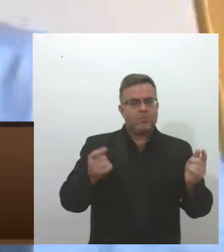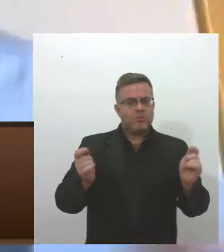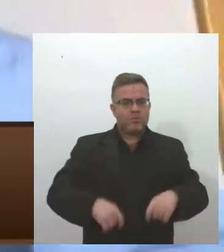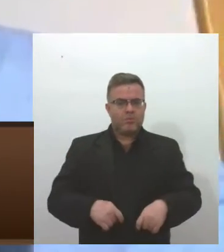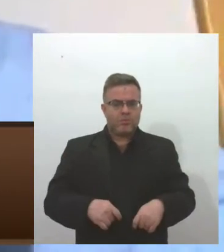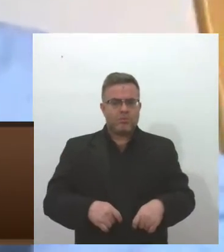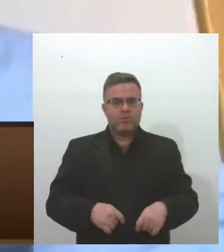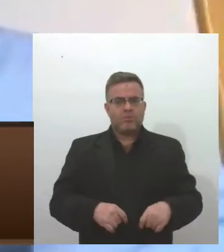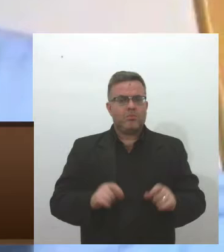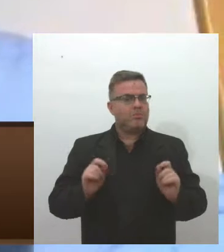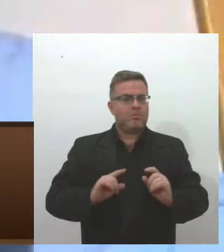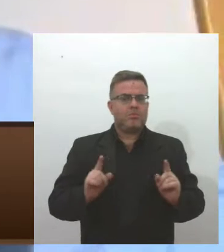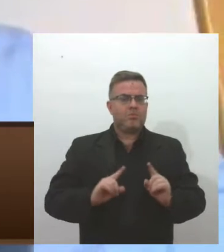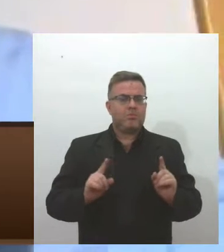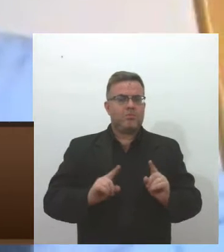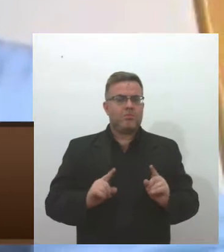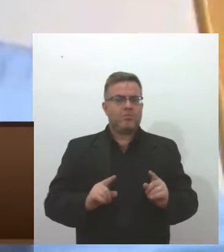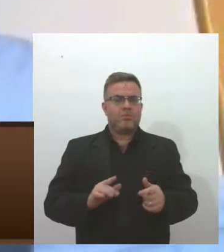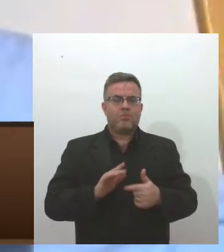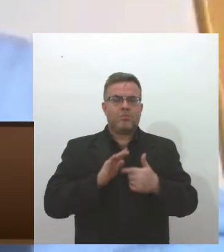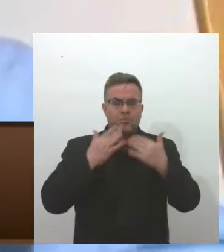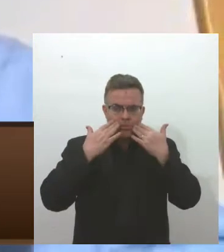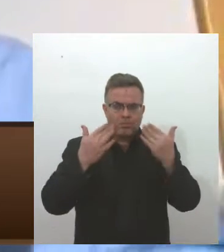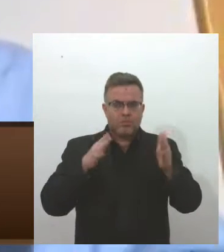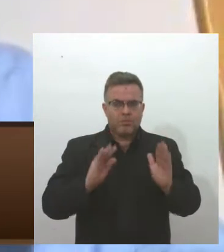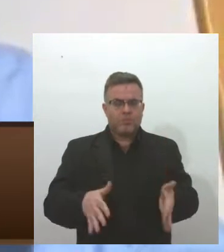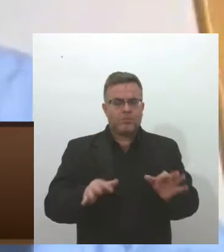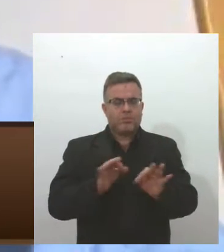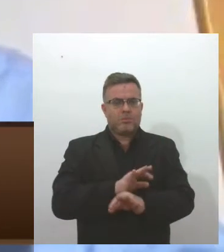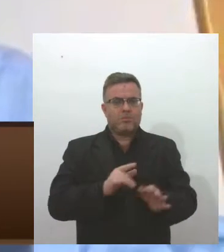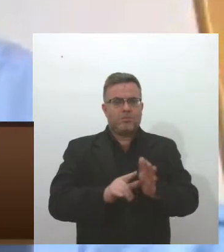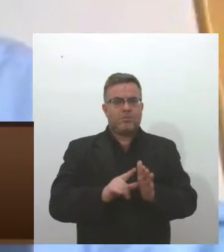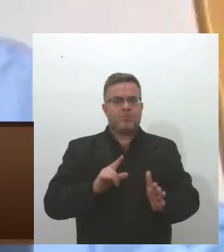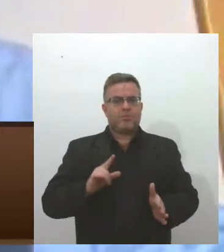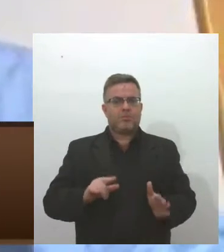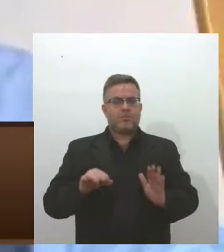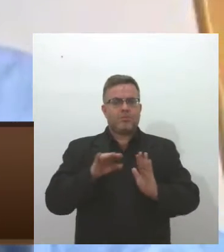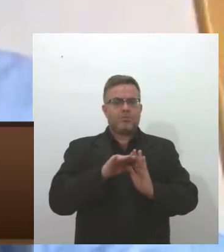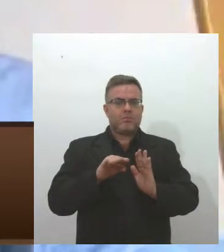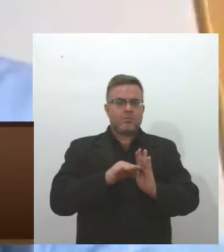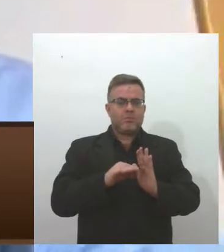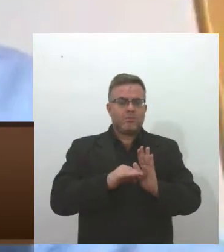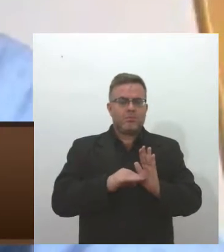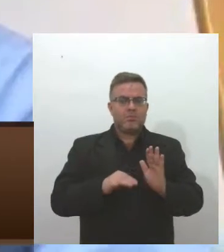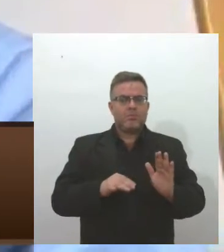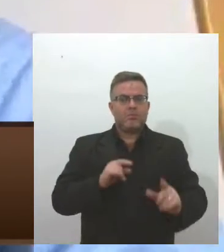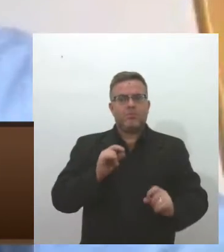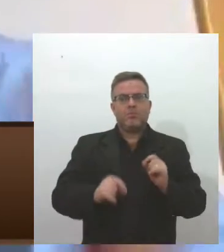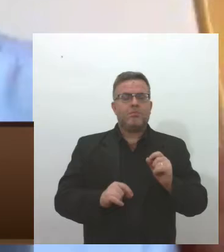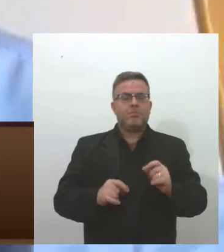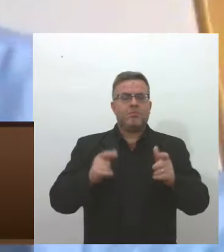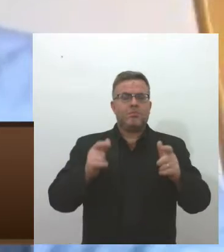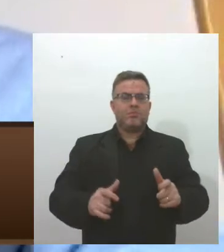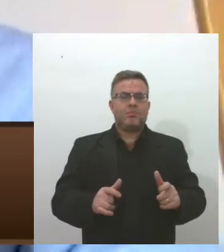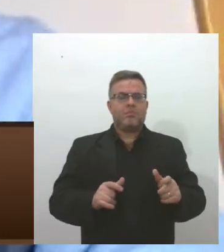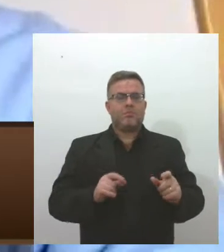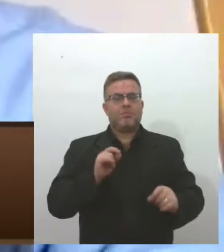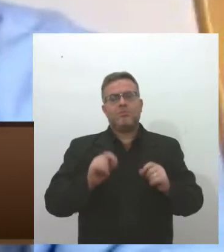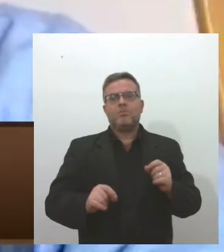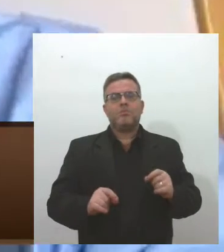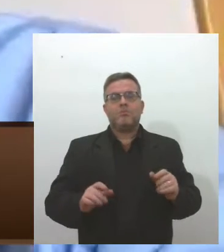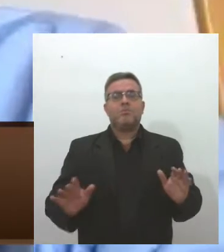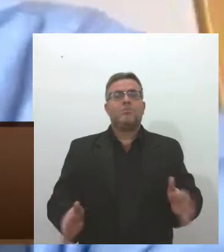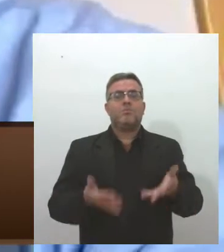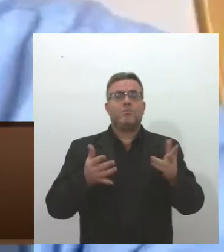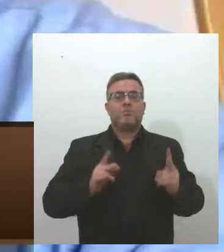ser colocadas da forma como foi colocada lá atrás, porque o planejamento estratégico é um organismo que ele se move,